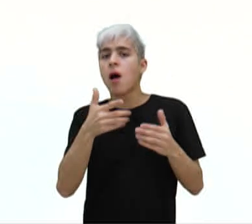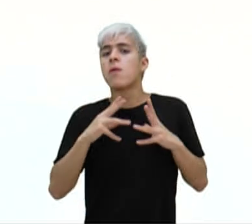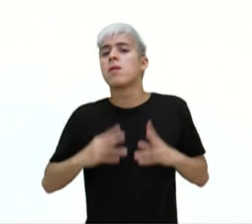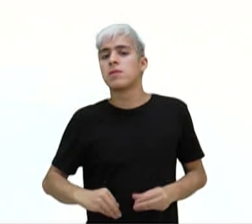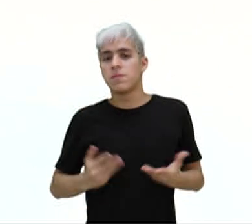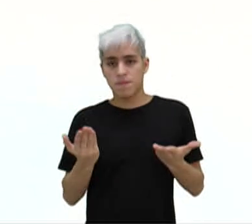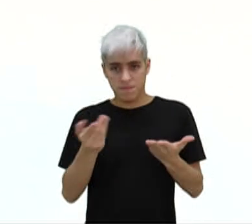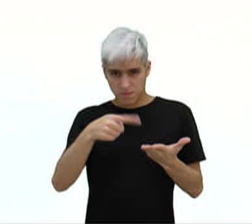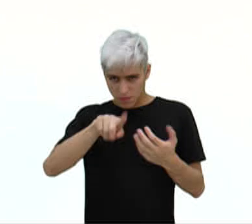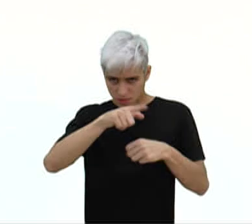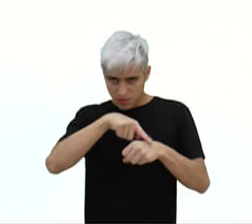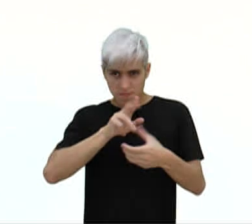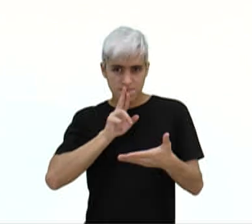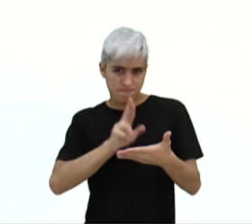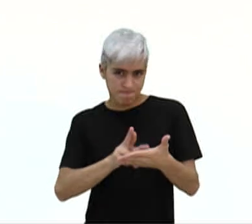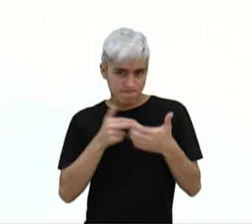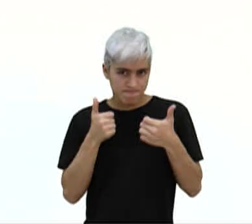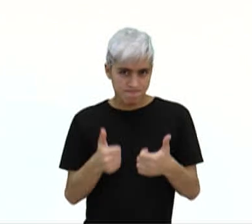responder.